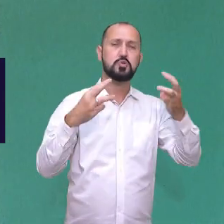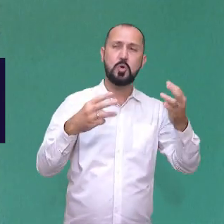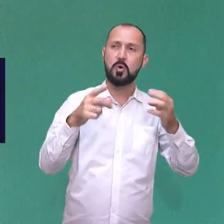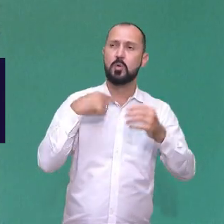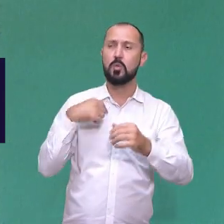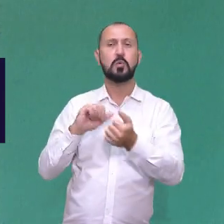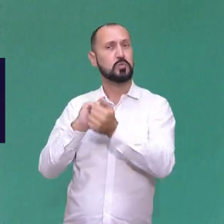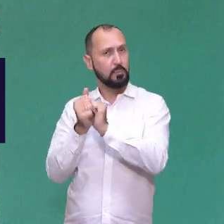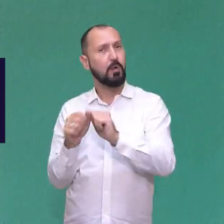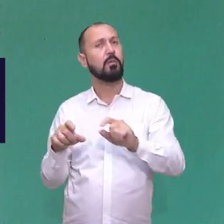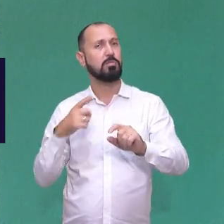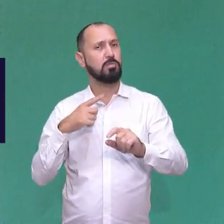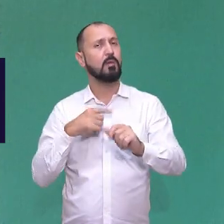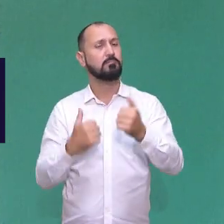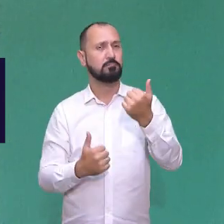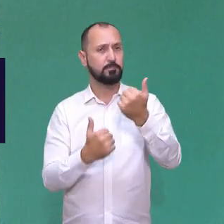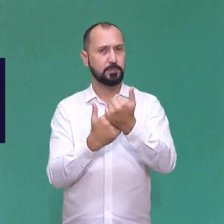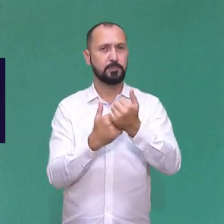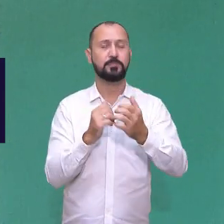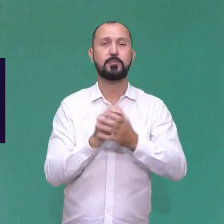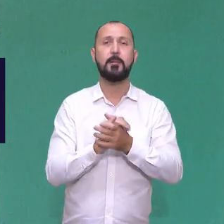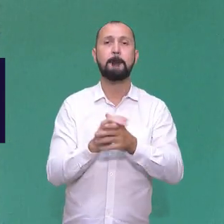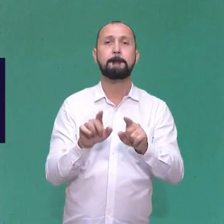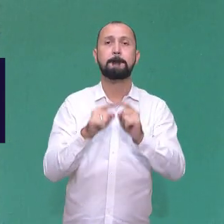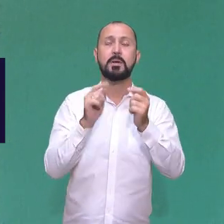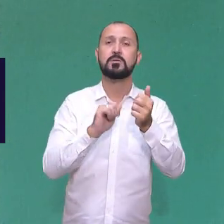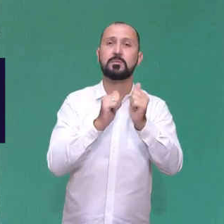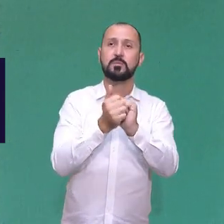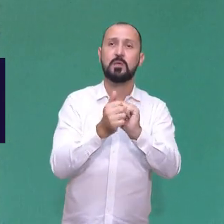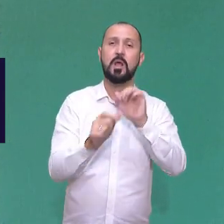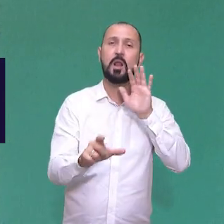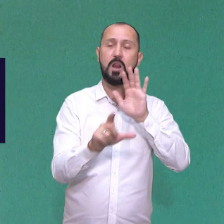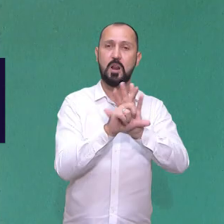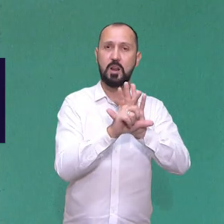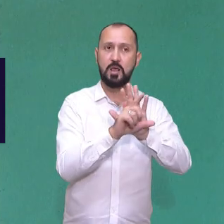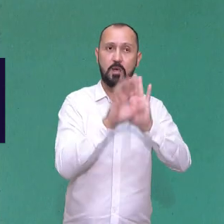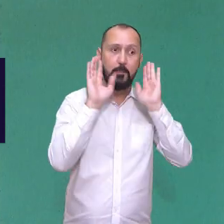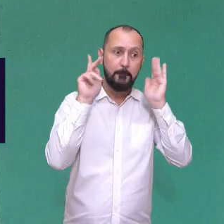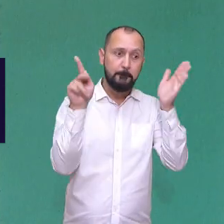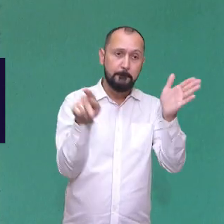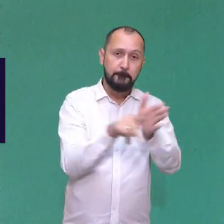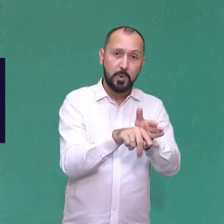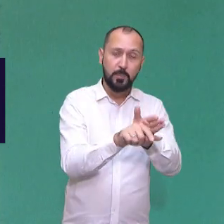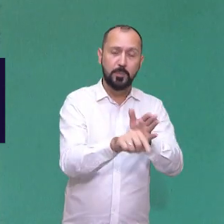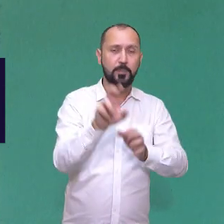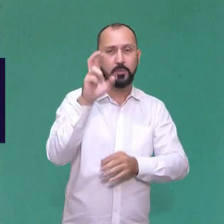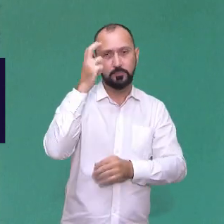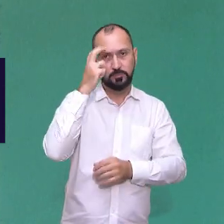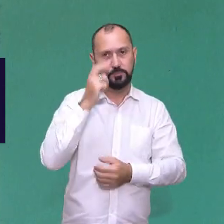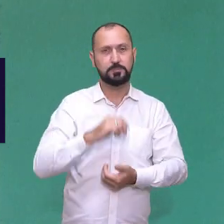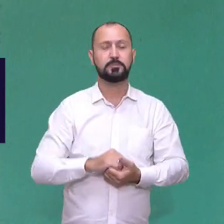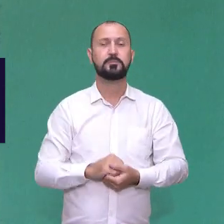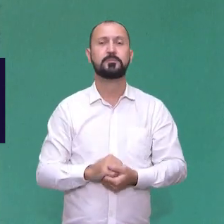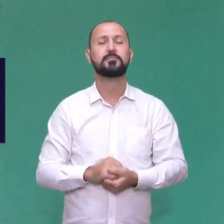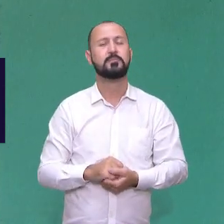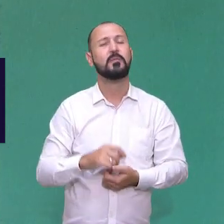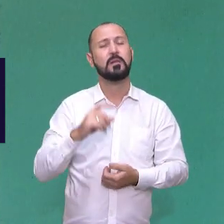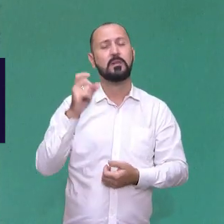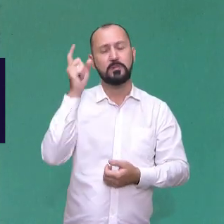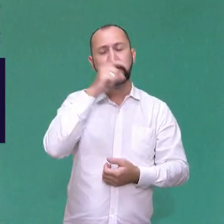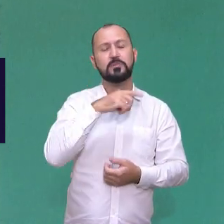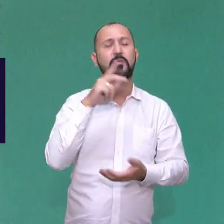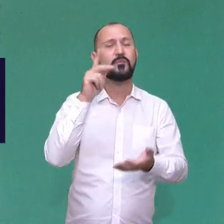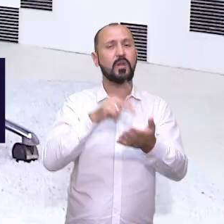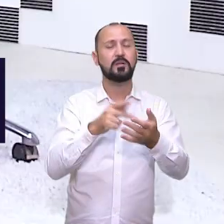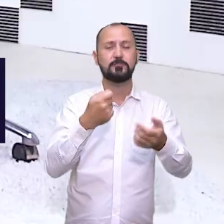Tal empresa patrocina esse show, tal empresa patrocina. No esporte também tem muito disso, embora o esporte não seja a Lei Rouanet, a Lei Rouanet é específica